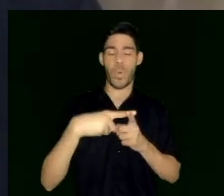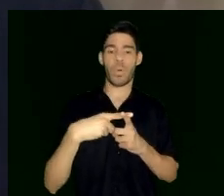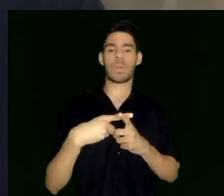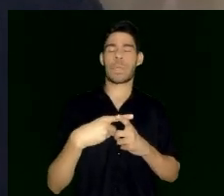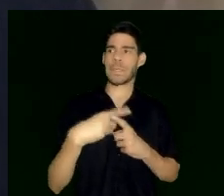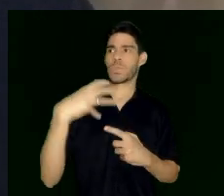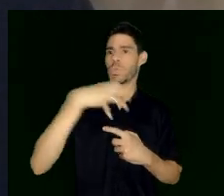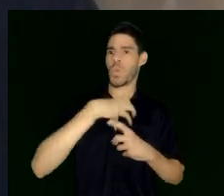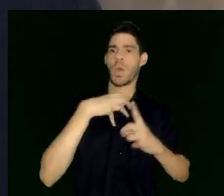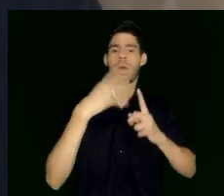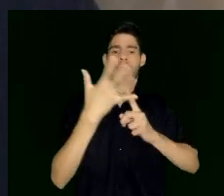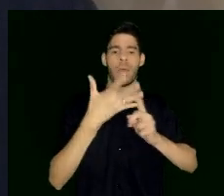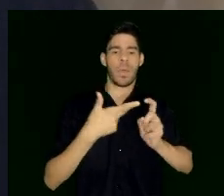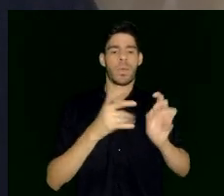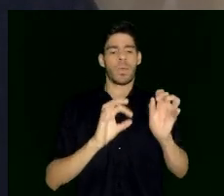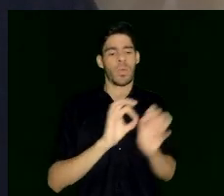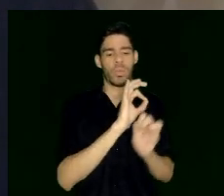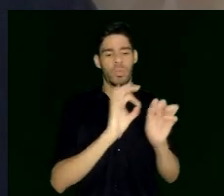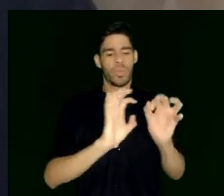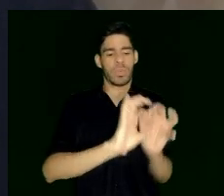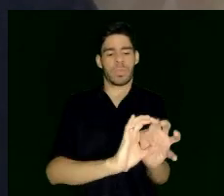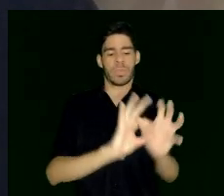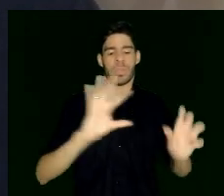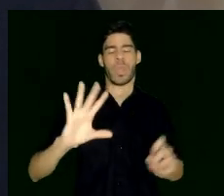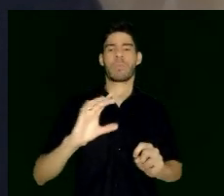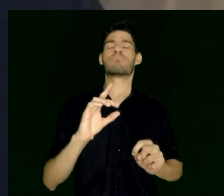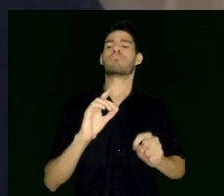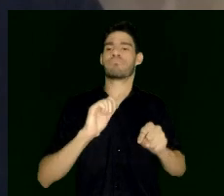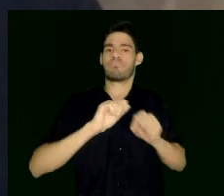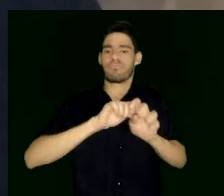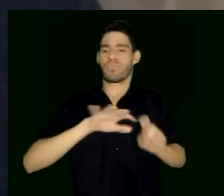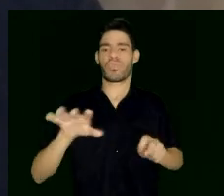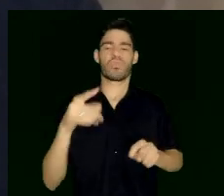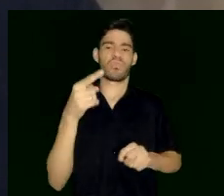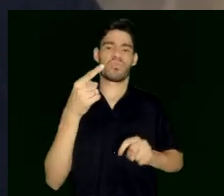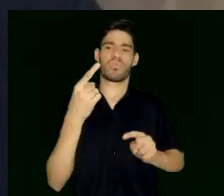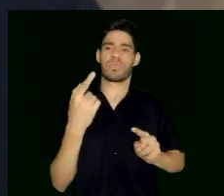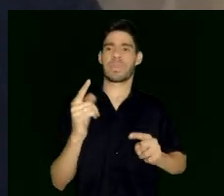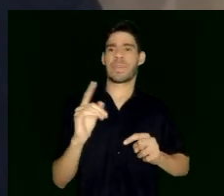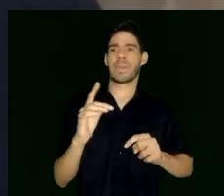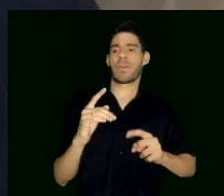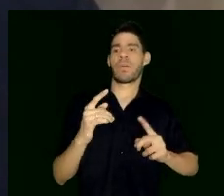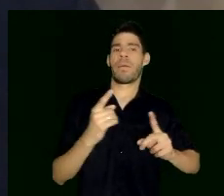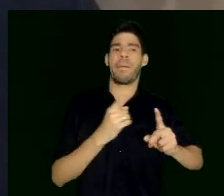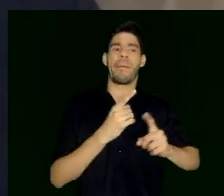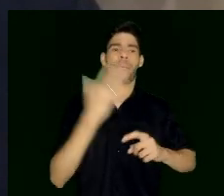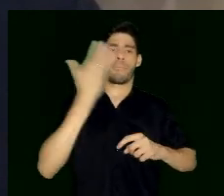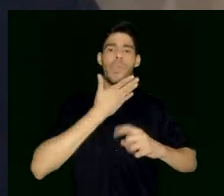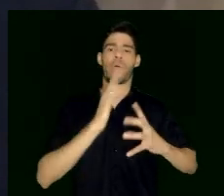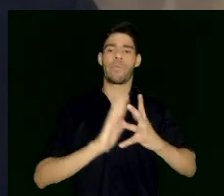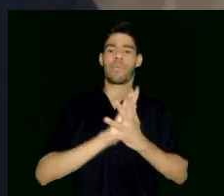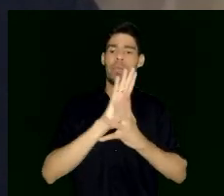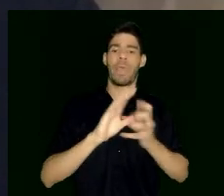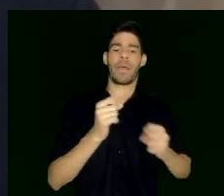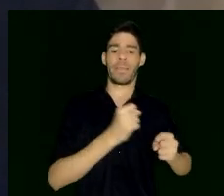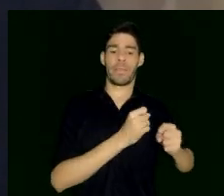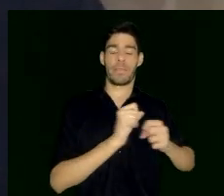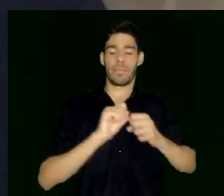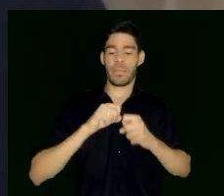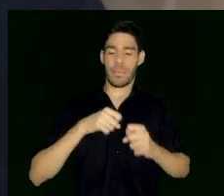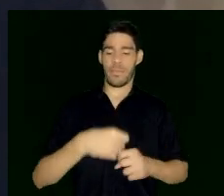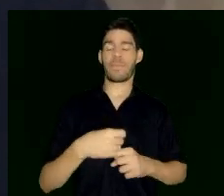por essa circunstância, pelo judiciário permitir uma dilação indevida de supostos meios de prova da